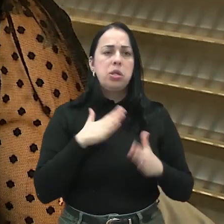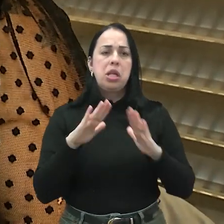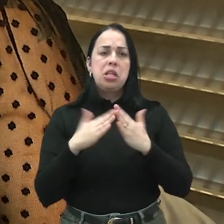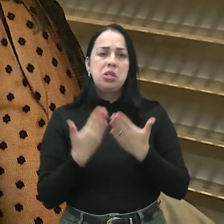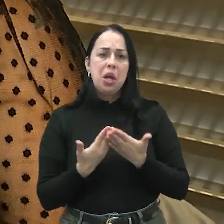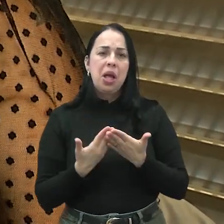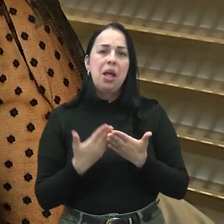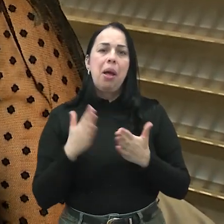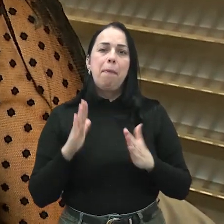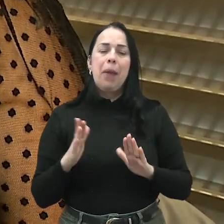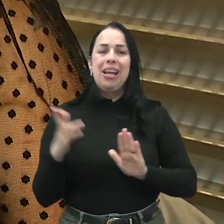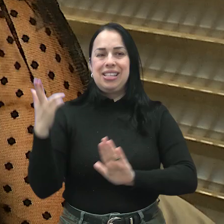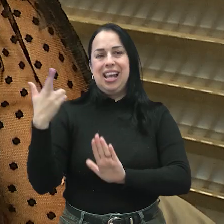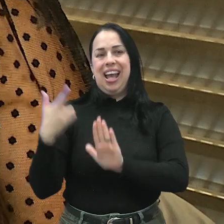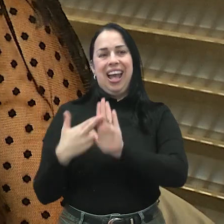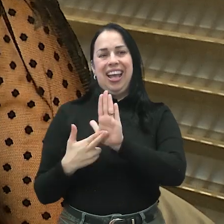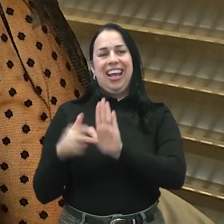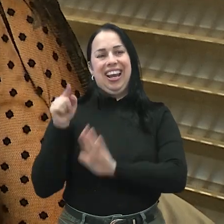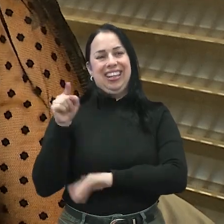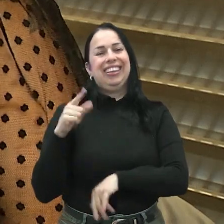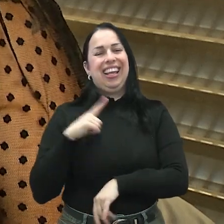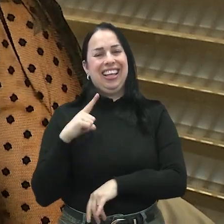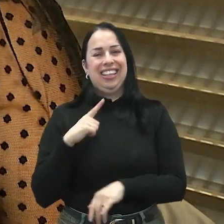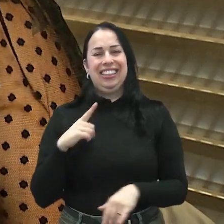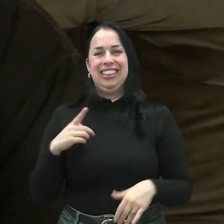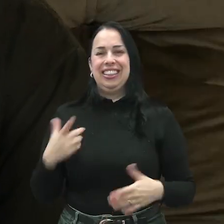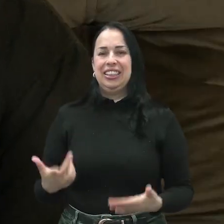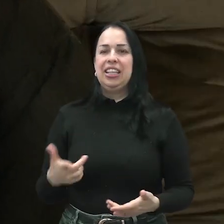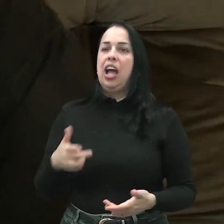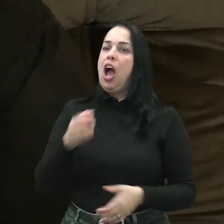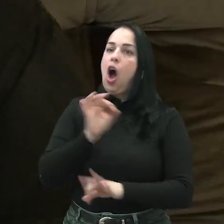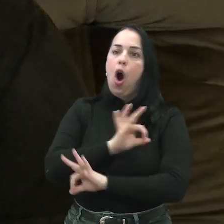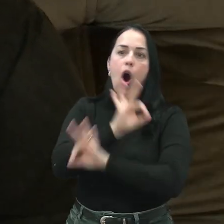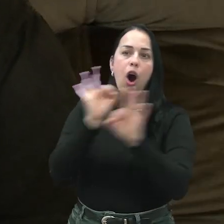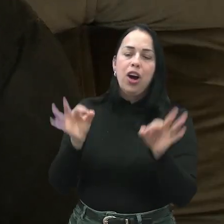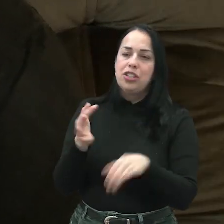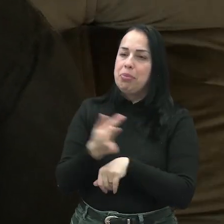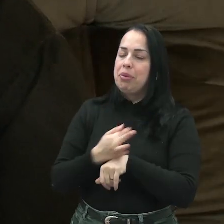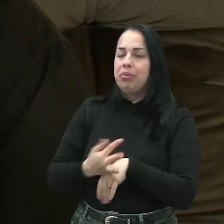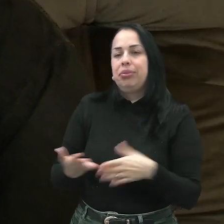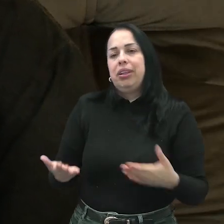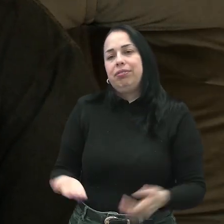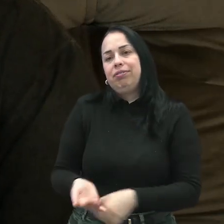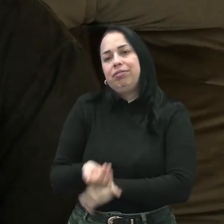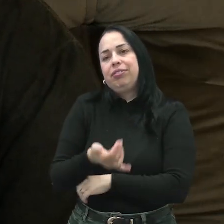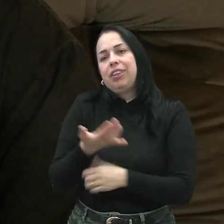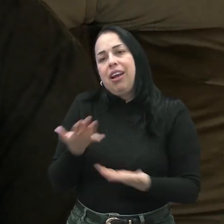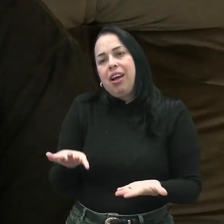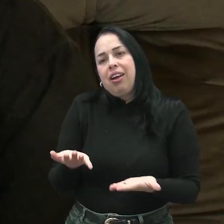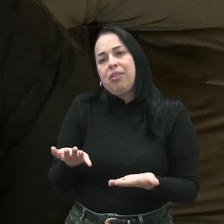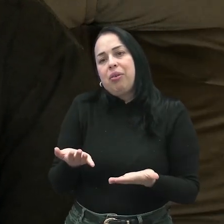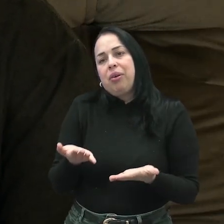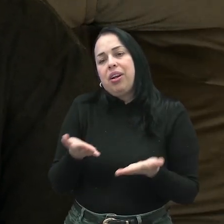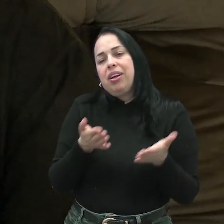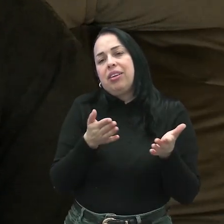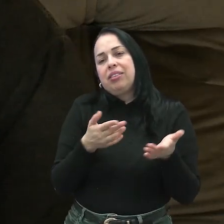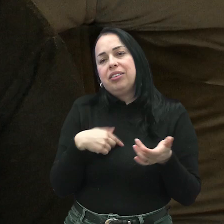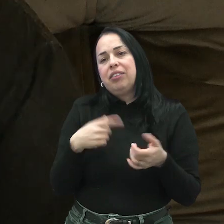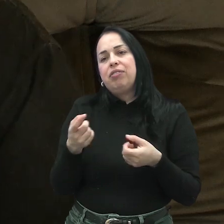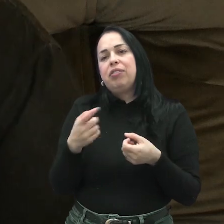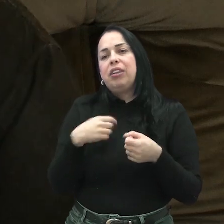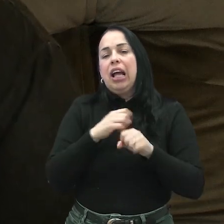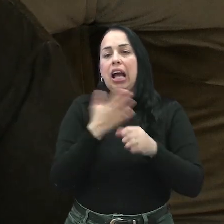da escola, mas a vida sem regra também é interessante pra criança, né? Muito bom as férias, né? Só que agora já tá chegando, né? A rotina era o